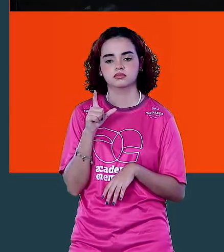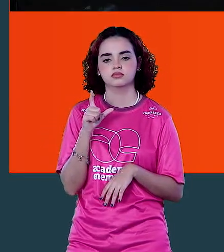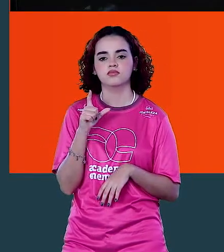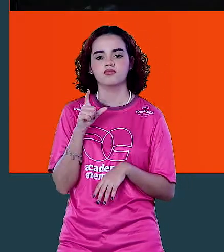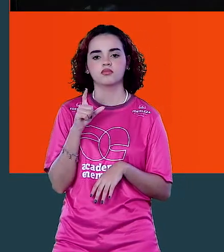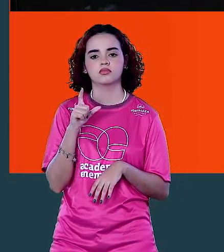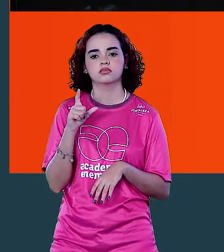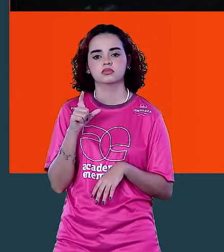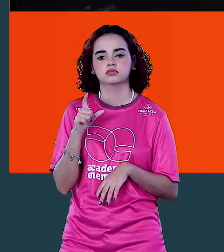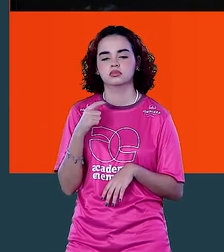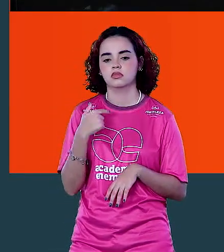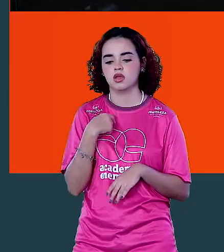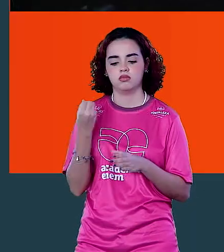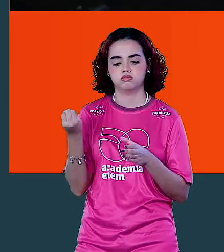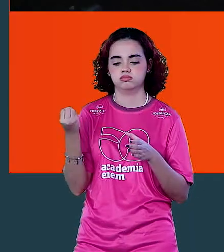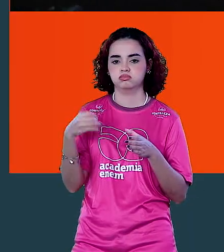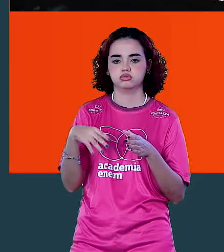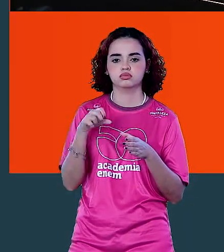Ed, eu não coloco sal.